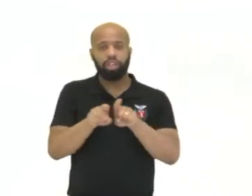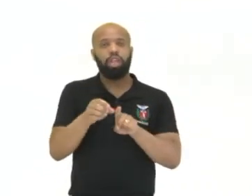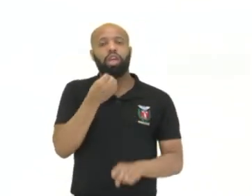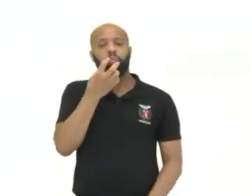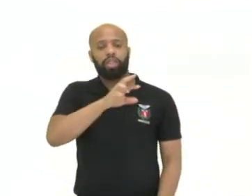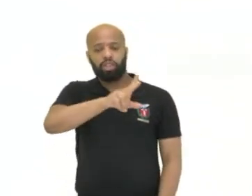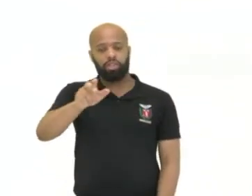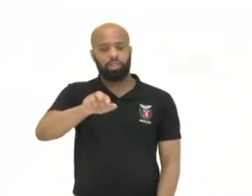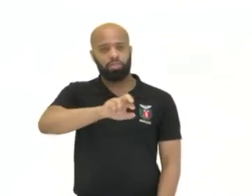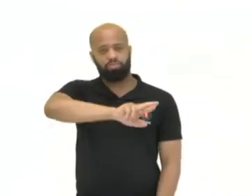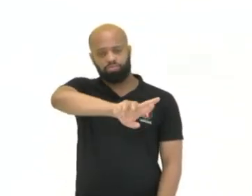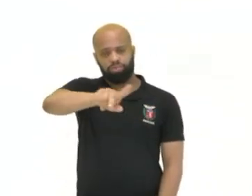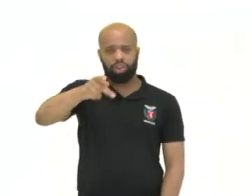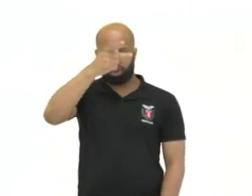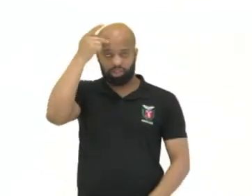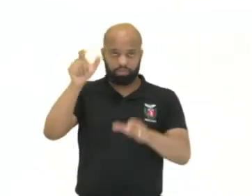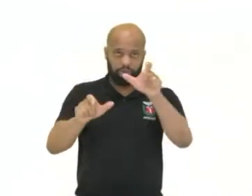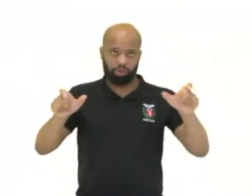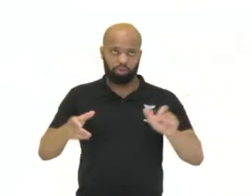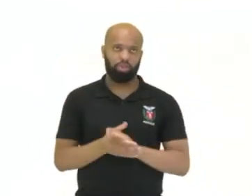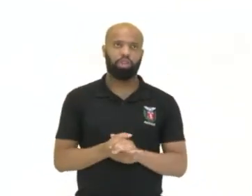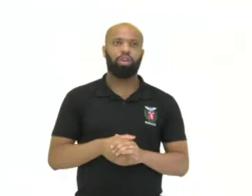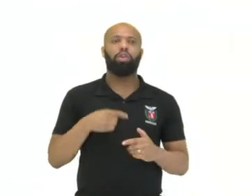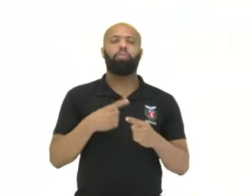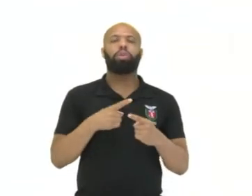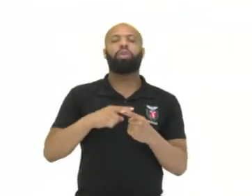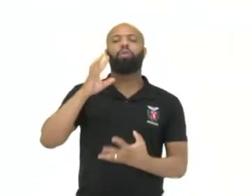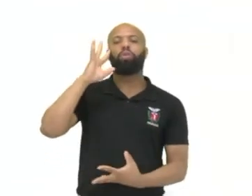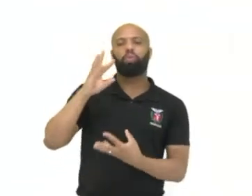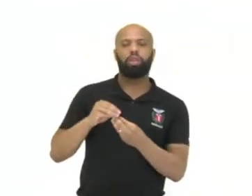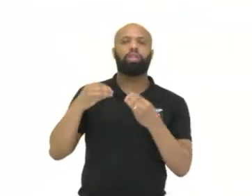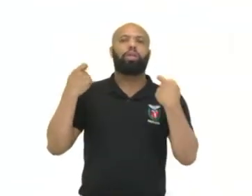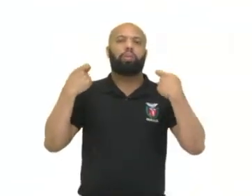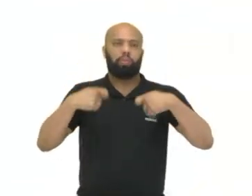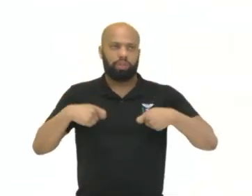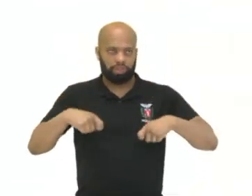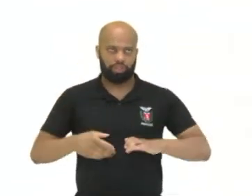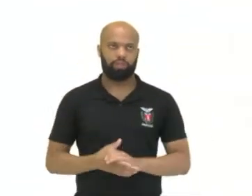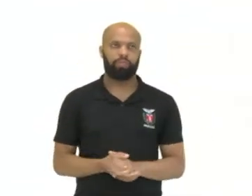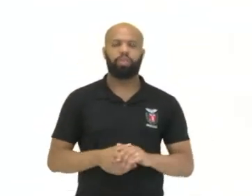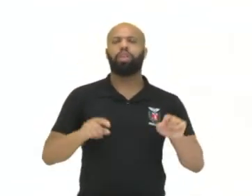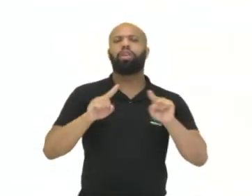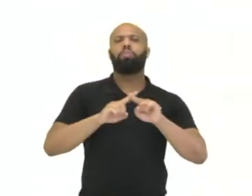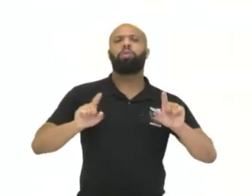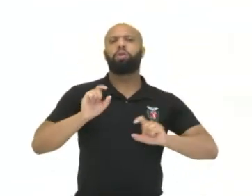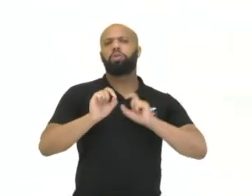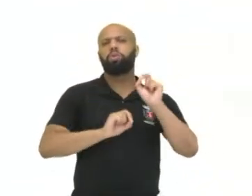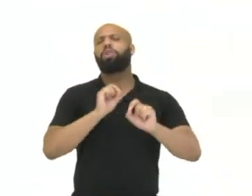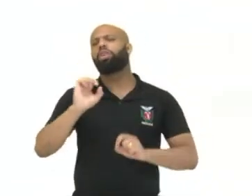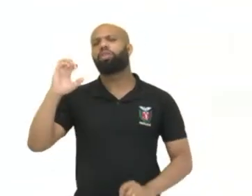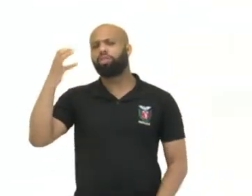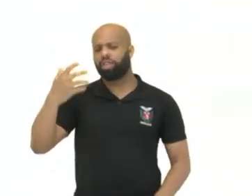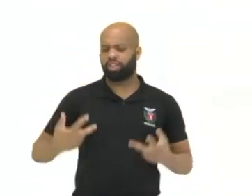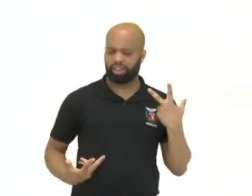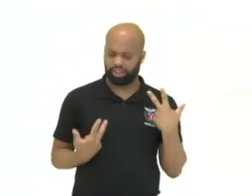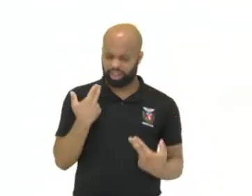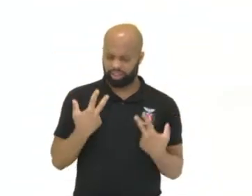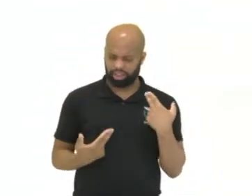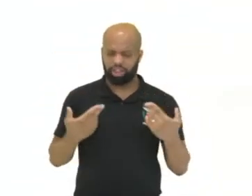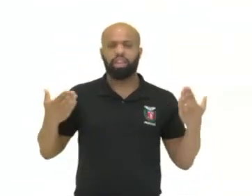para muitas pessoas, que entendem a verdadeira necessidade. Mas o que vemos é que a cirurgia plástica